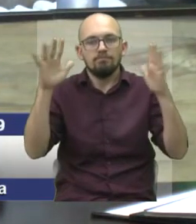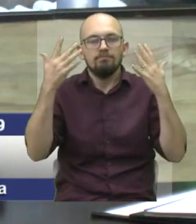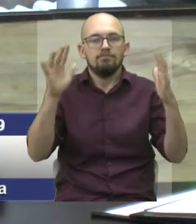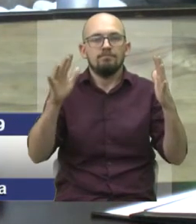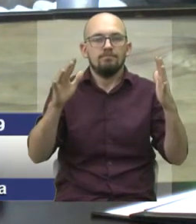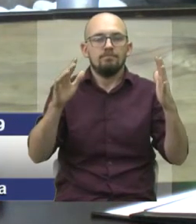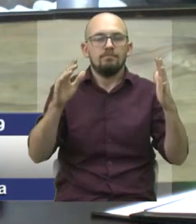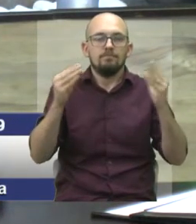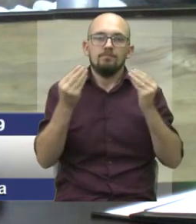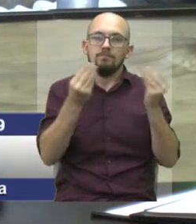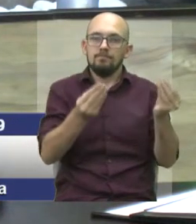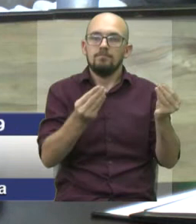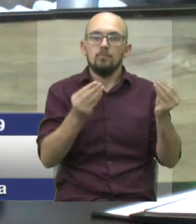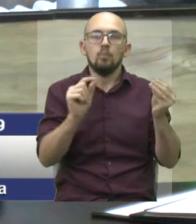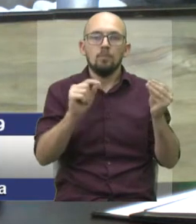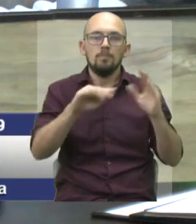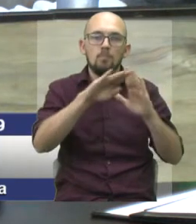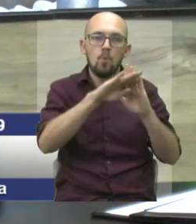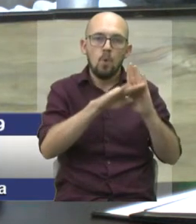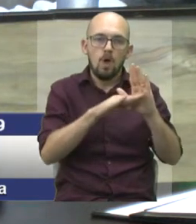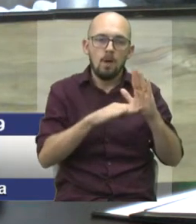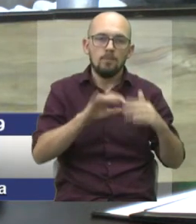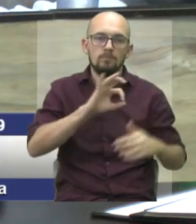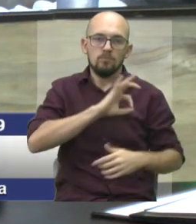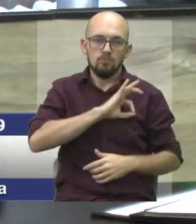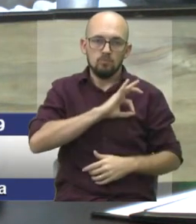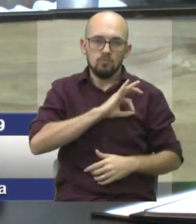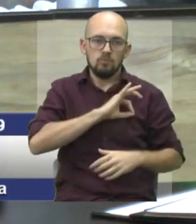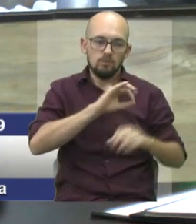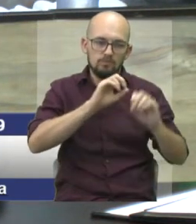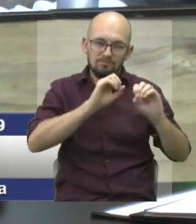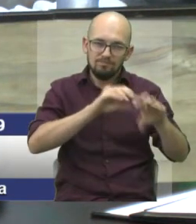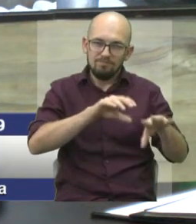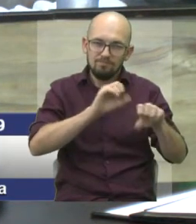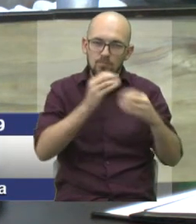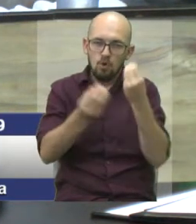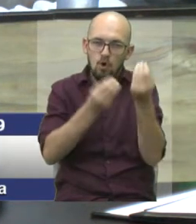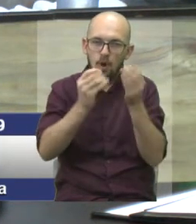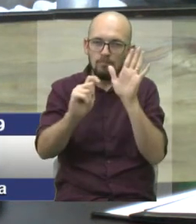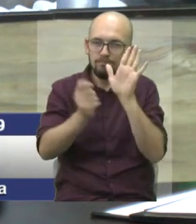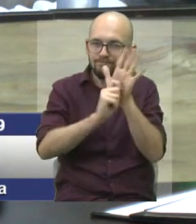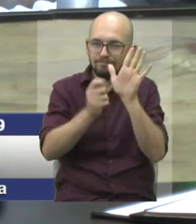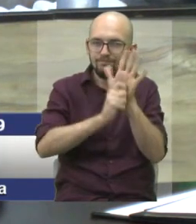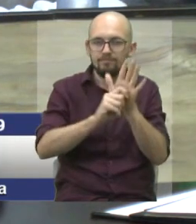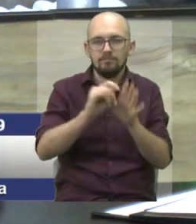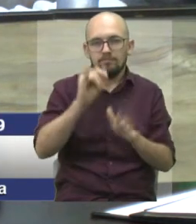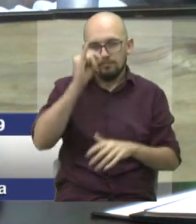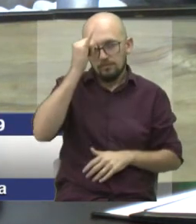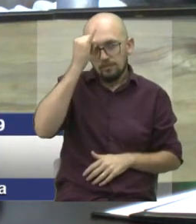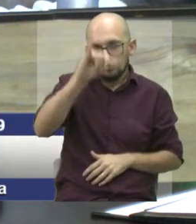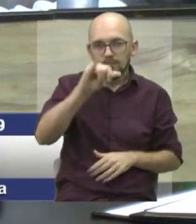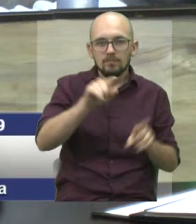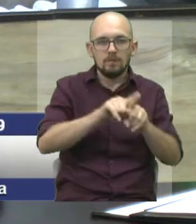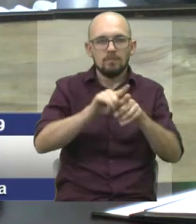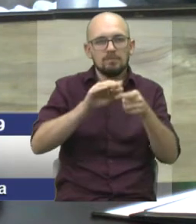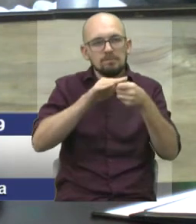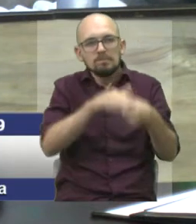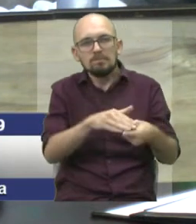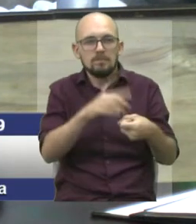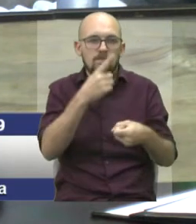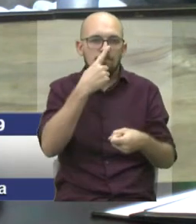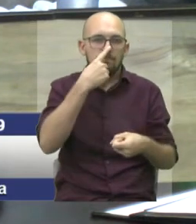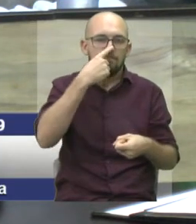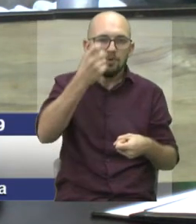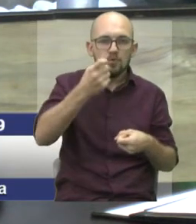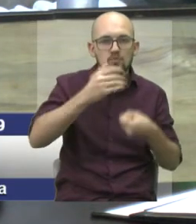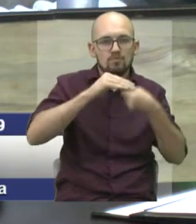aplausos ao Programa Educacional de Resistência às Drogas e à Violência, PROERD,